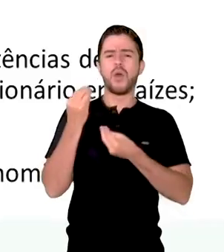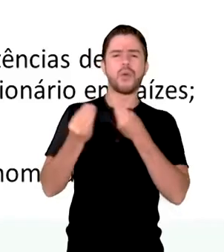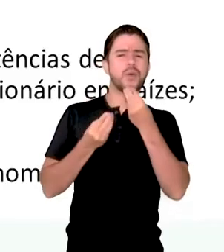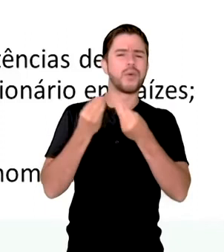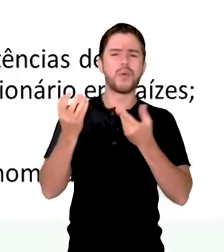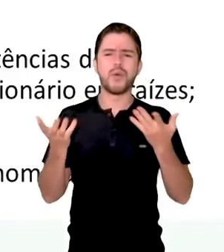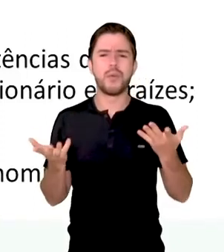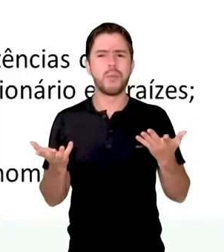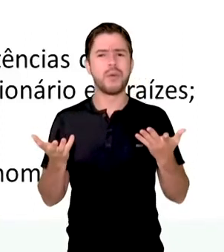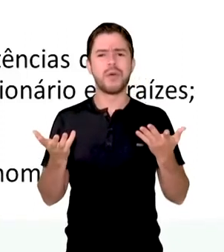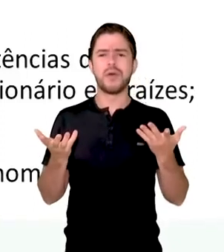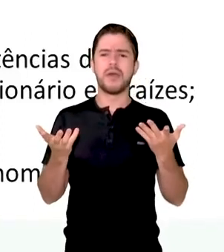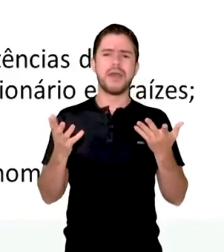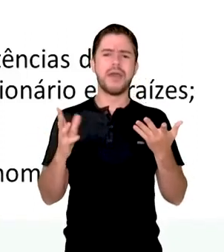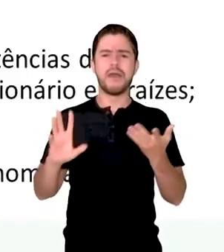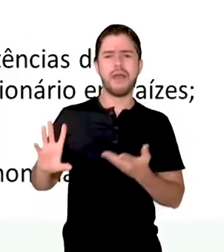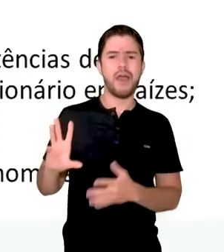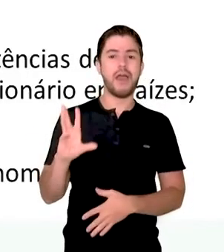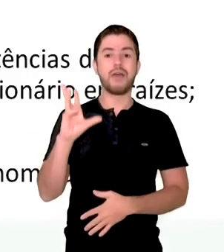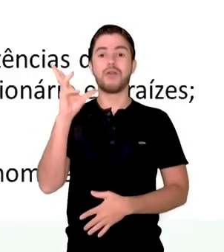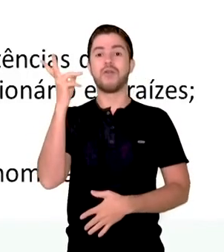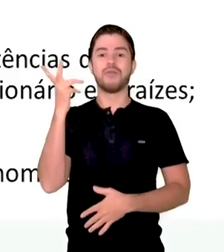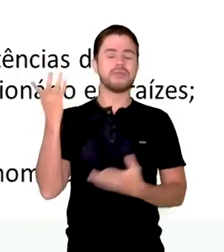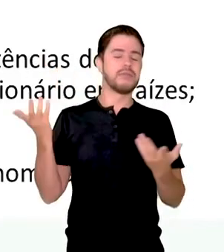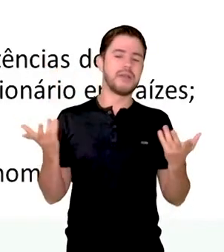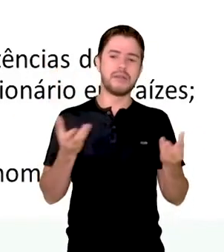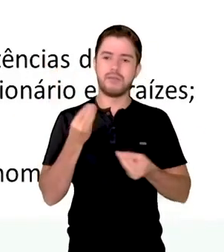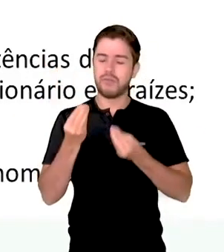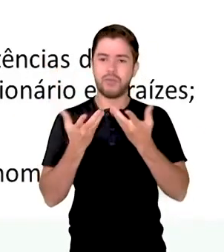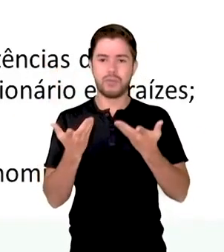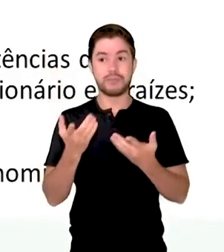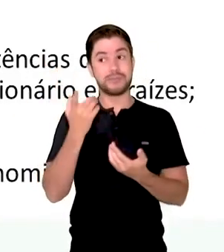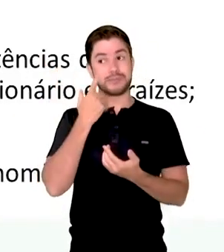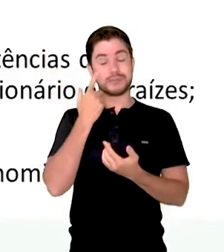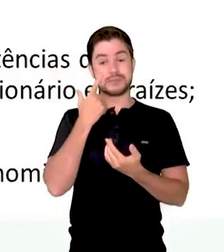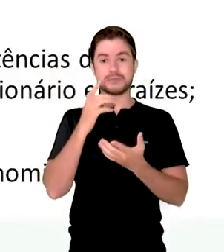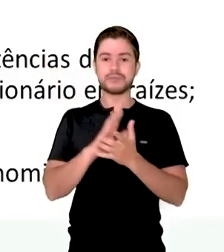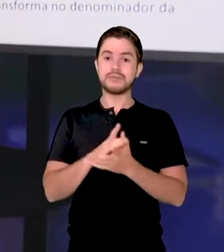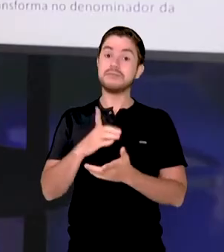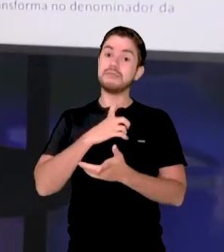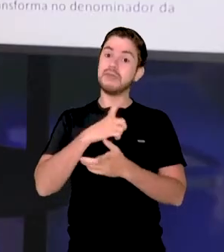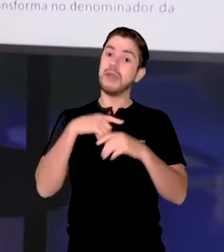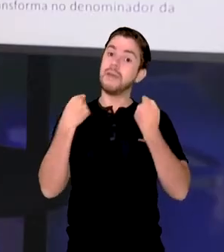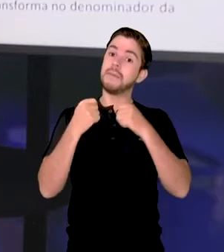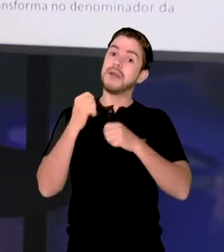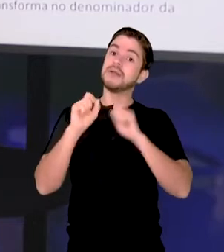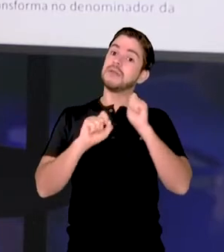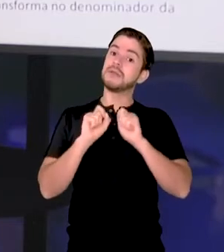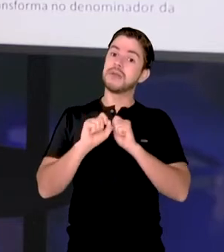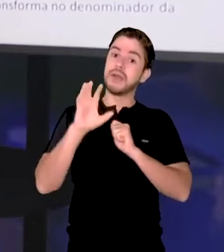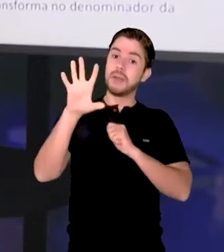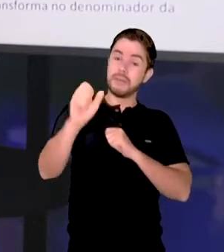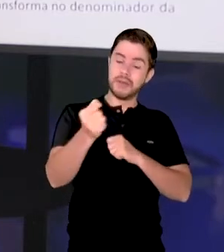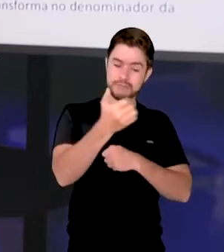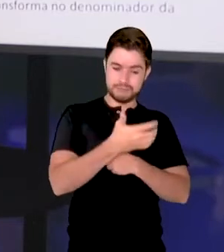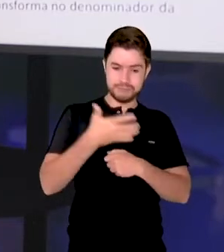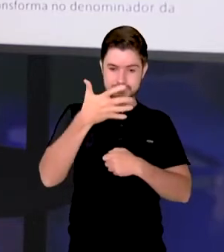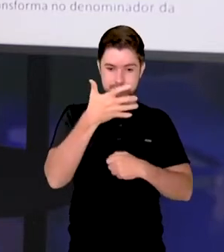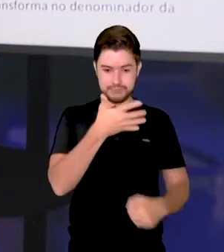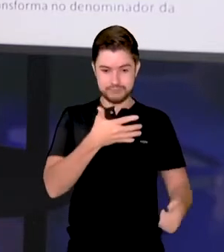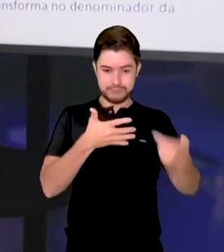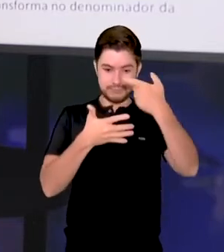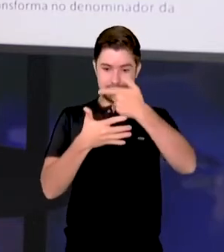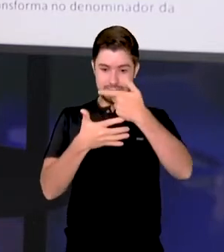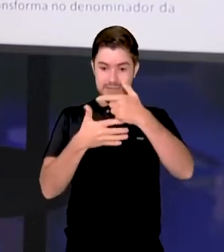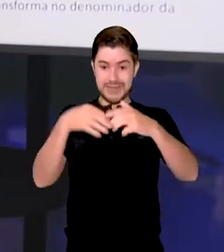ter sabe como que essas operações elas se fazem hora eu tenho que pegar o expoente que